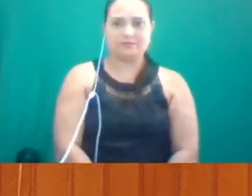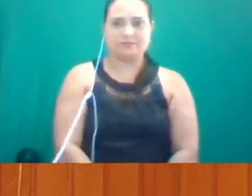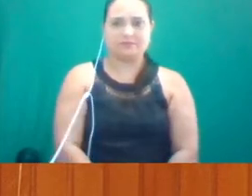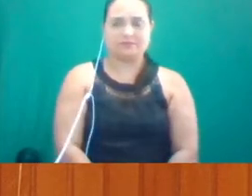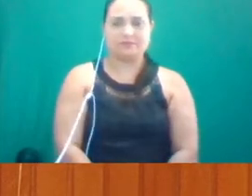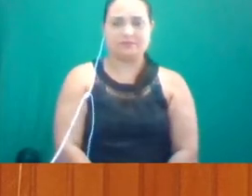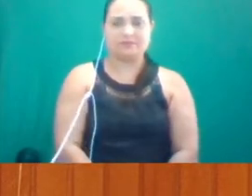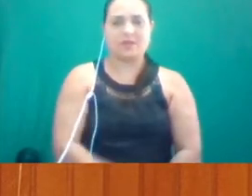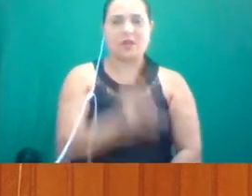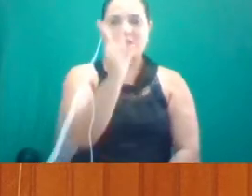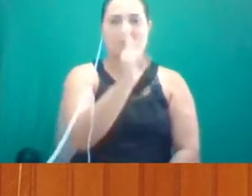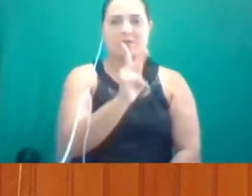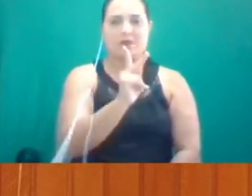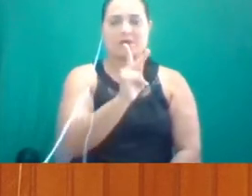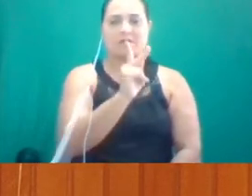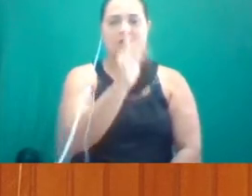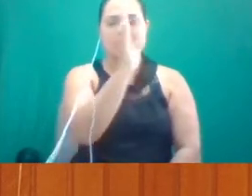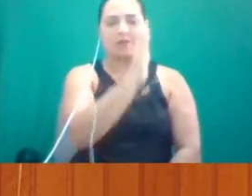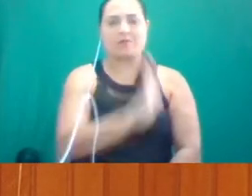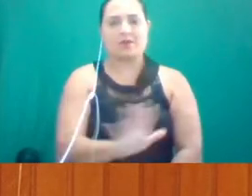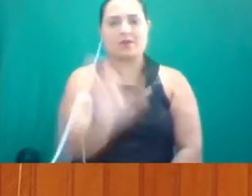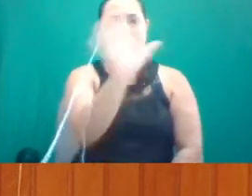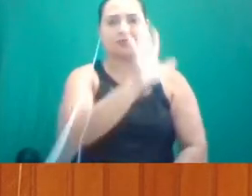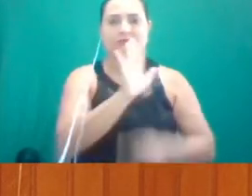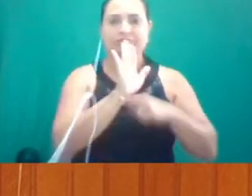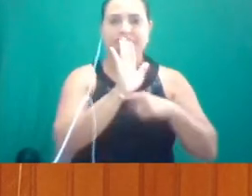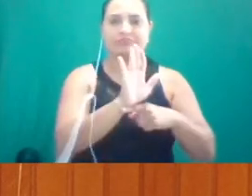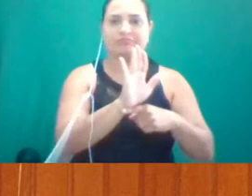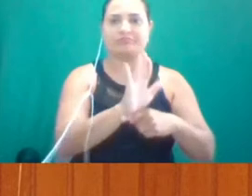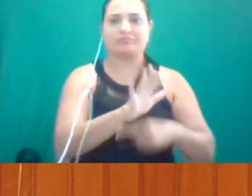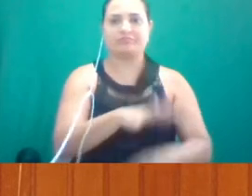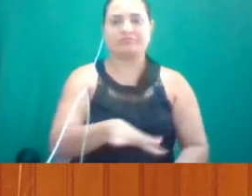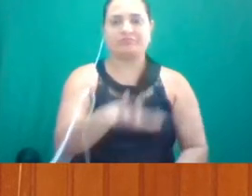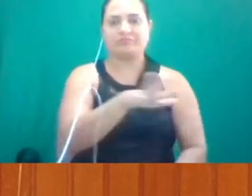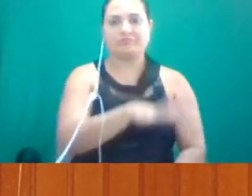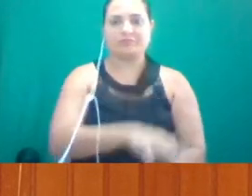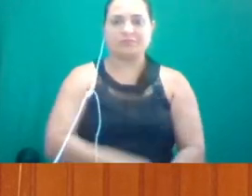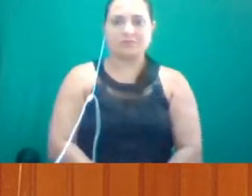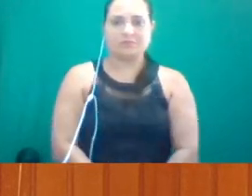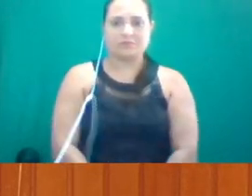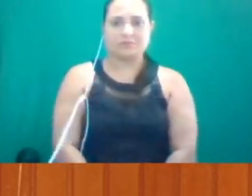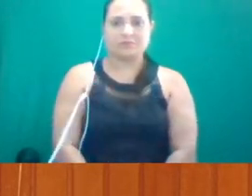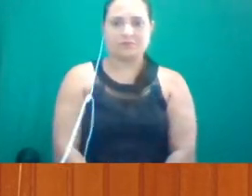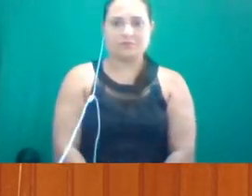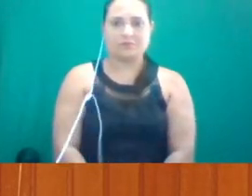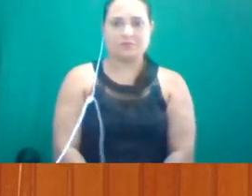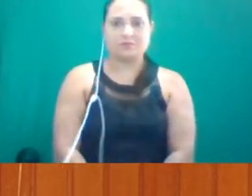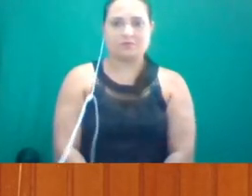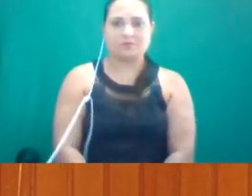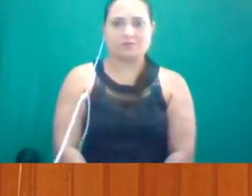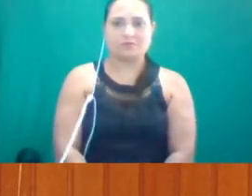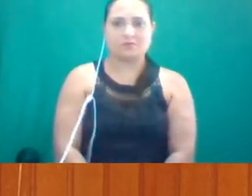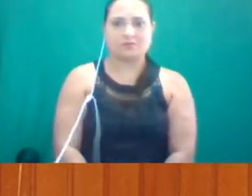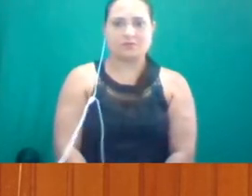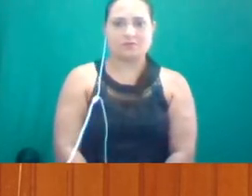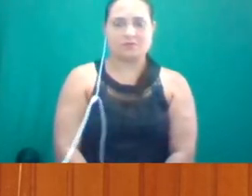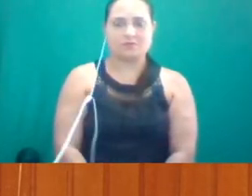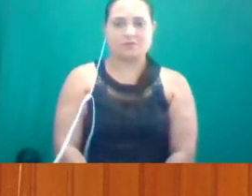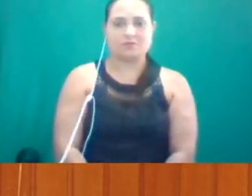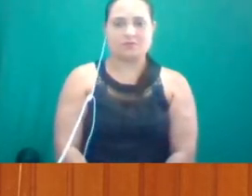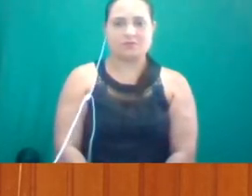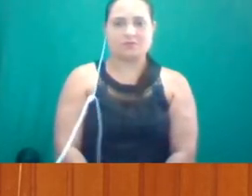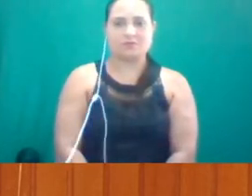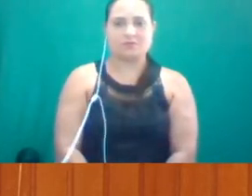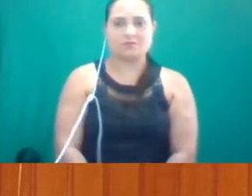em seguida, eles irão apresentar o juramento por meio de vídeos. E irão proferir seus